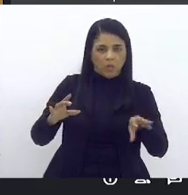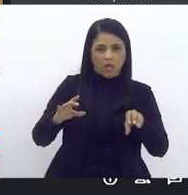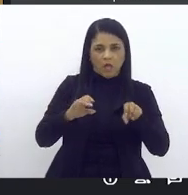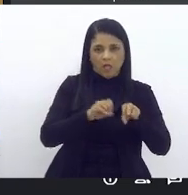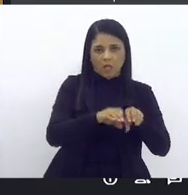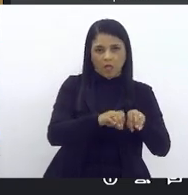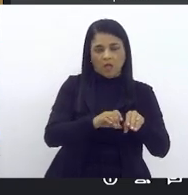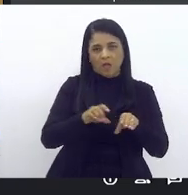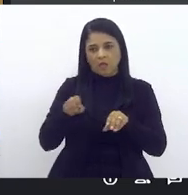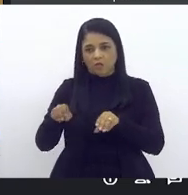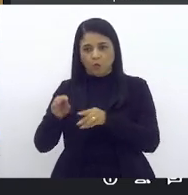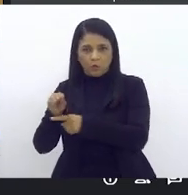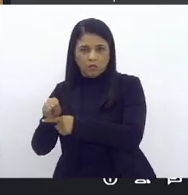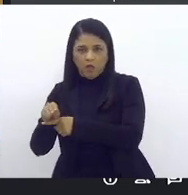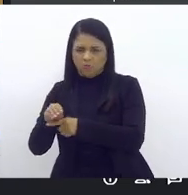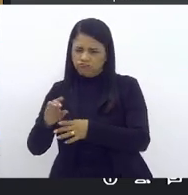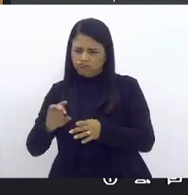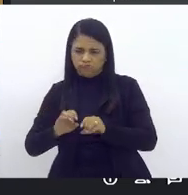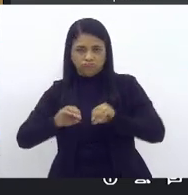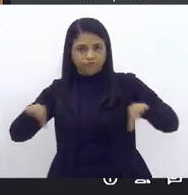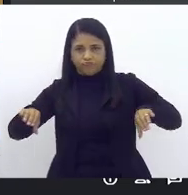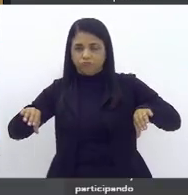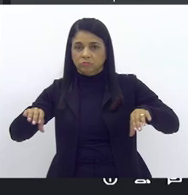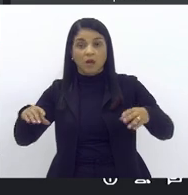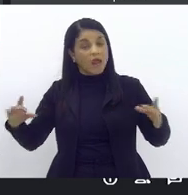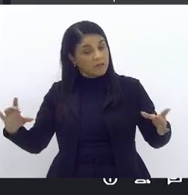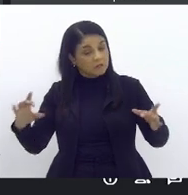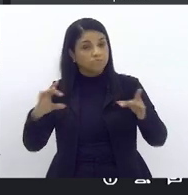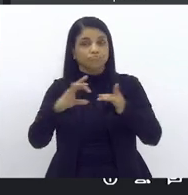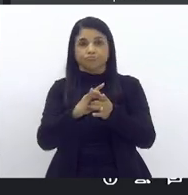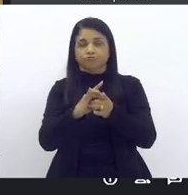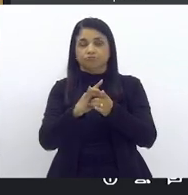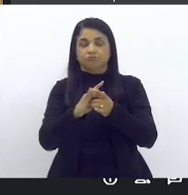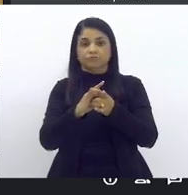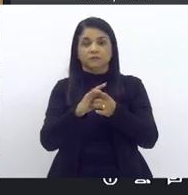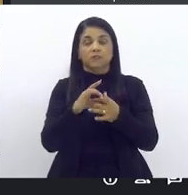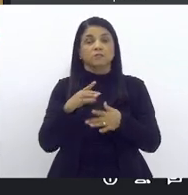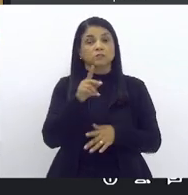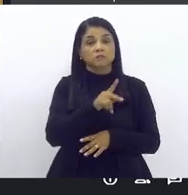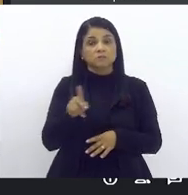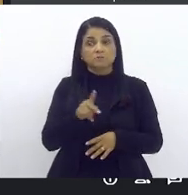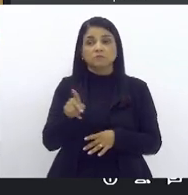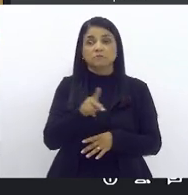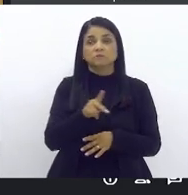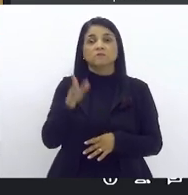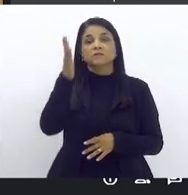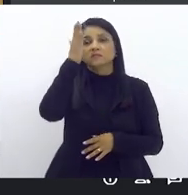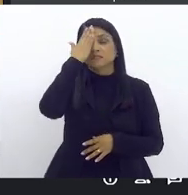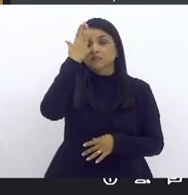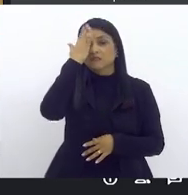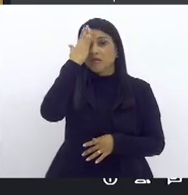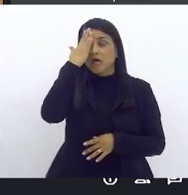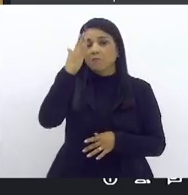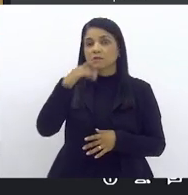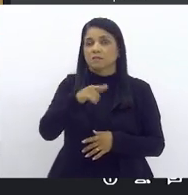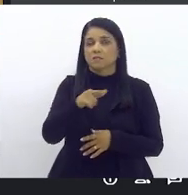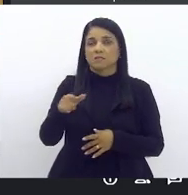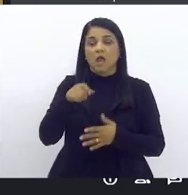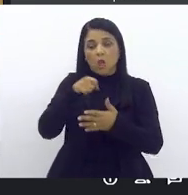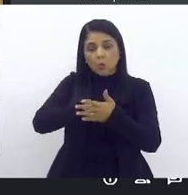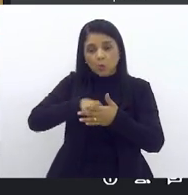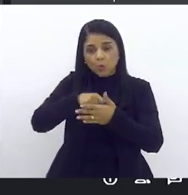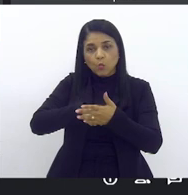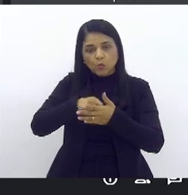O movimento Somos Todas Professoras está aberto para que a gente faça essa luta,